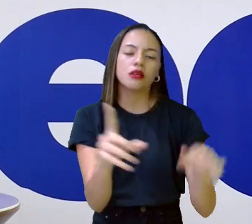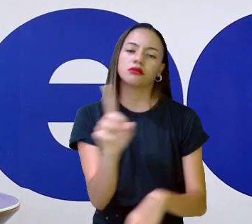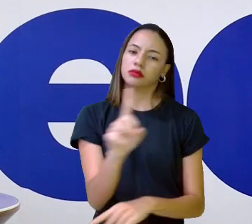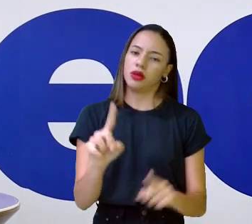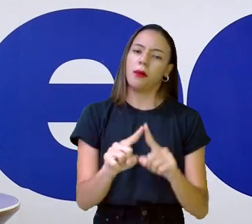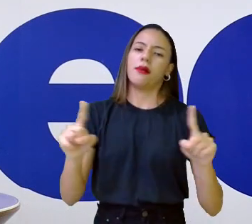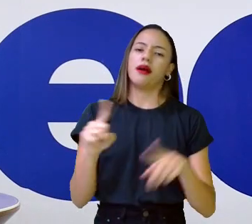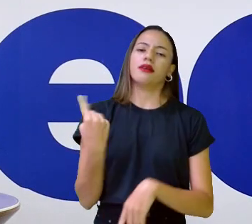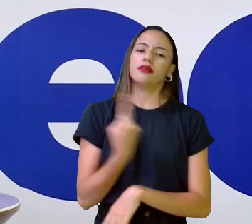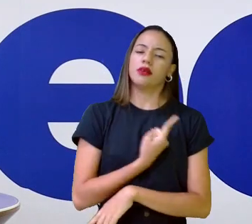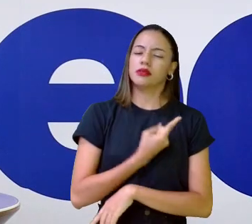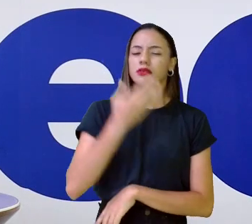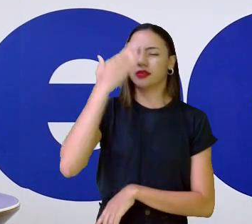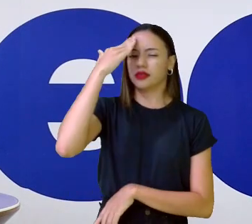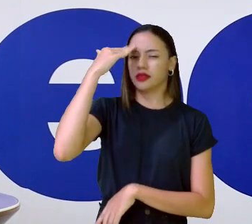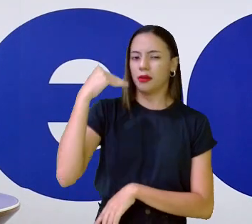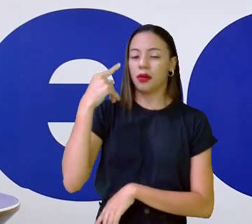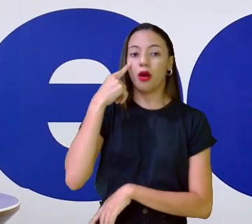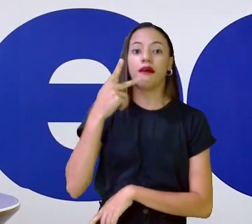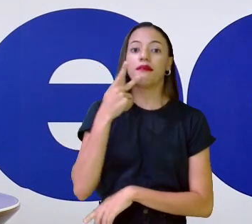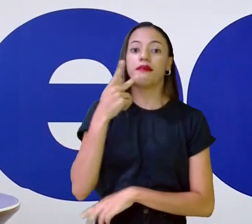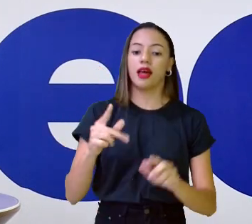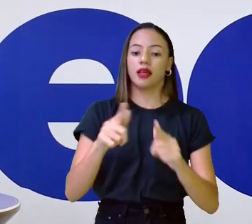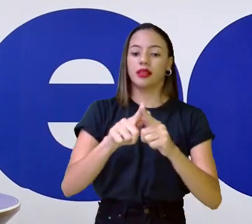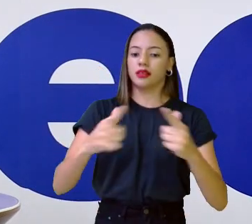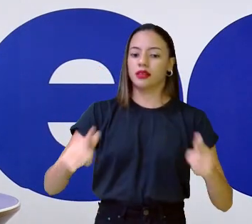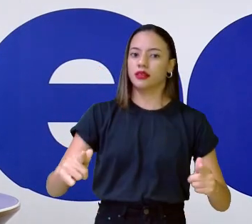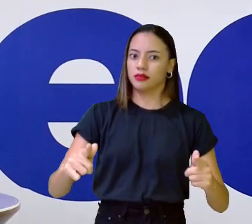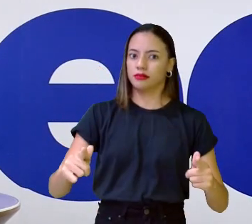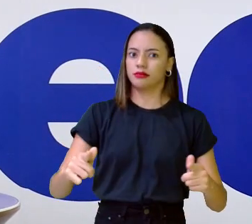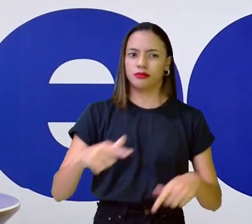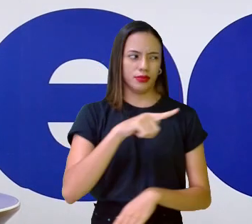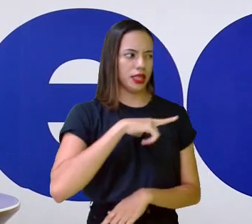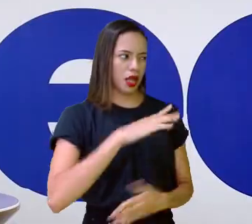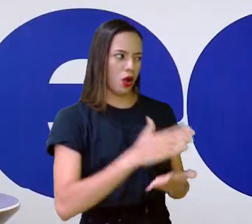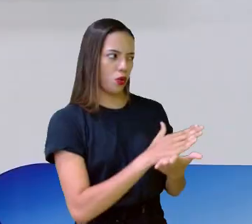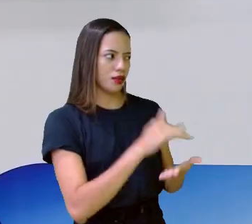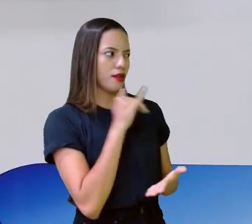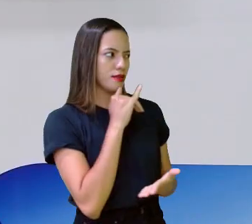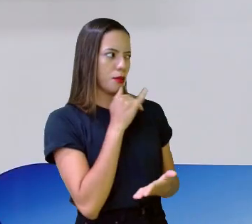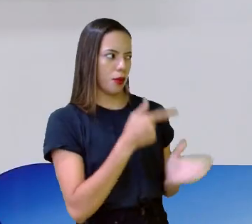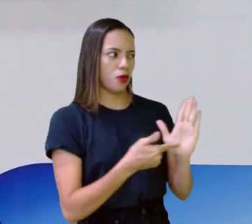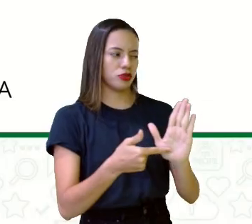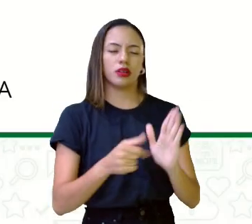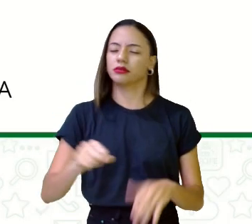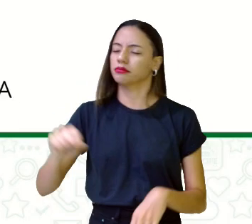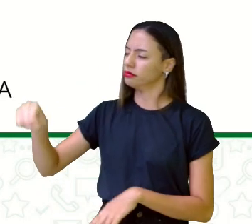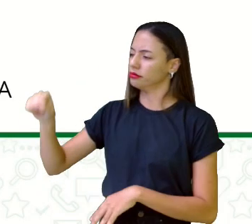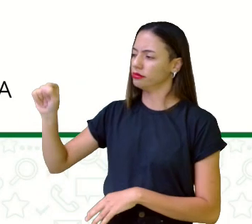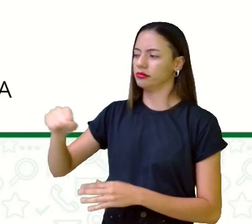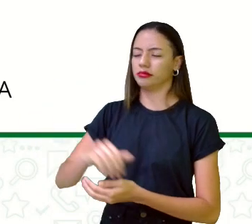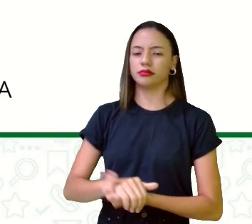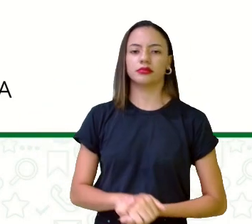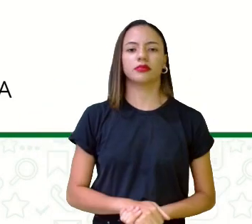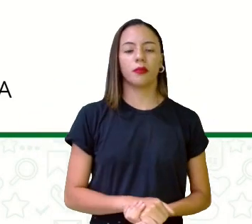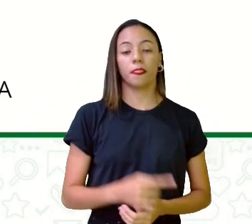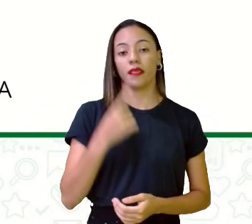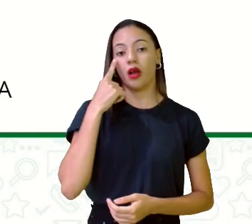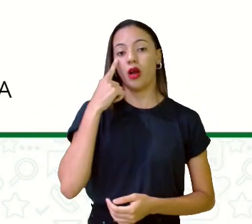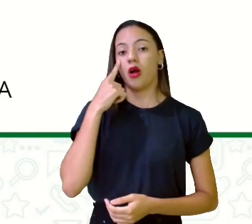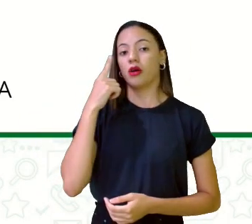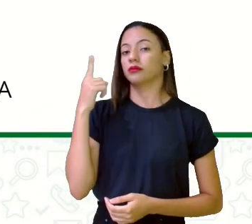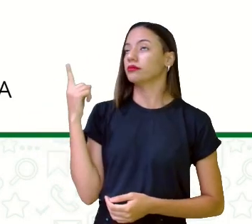aí que estamos falando de gramática. Vai ter exemplo para eles, não é, professora? Sim, vamos lá? Isso. Então, aqui nós temos um